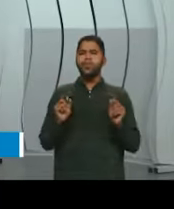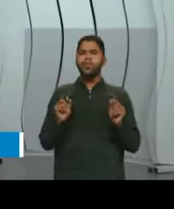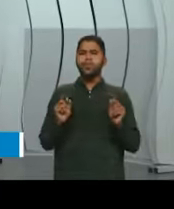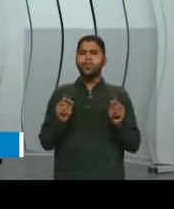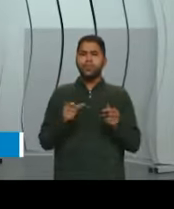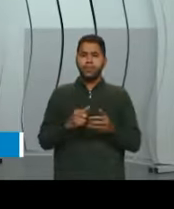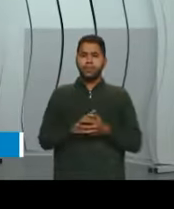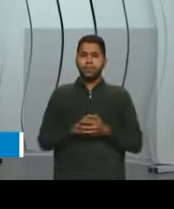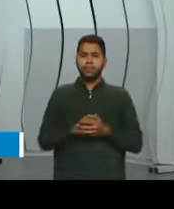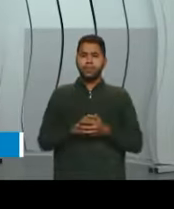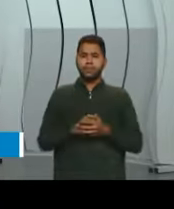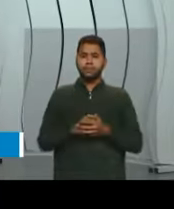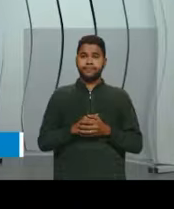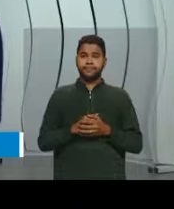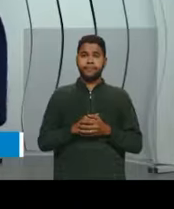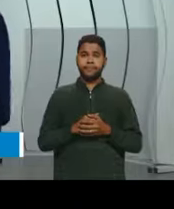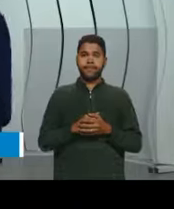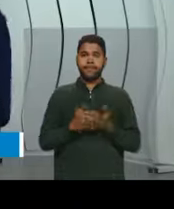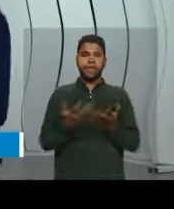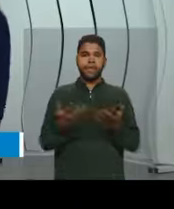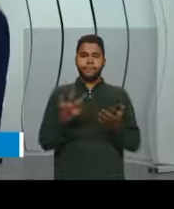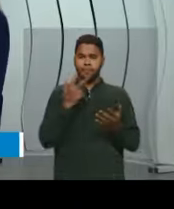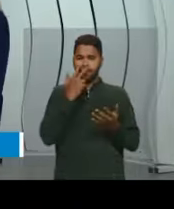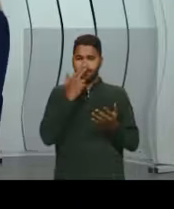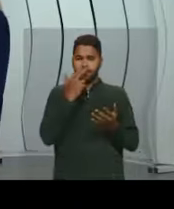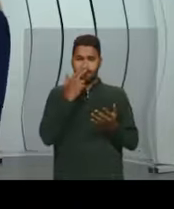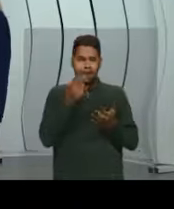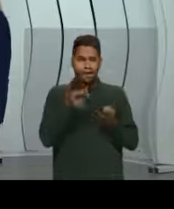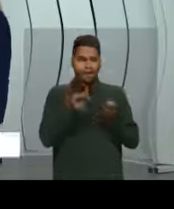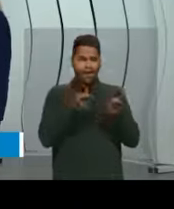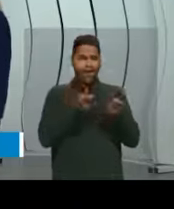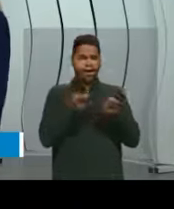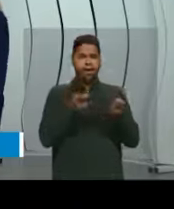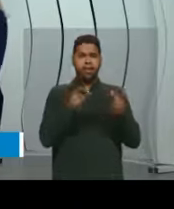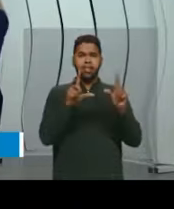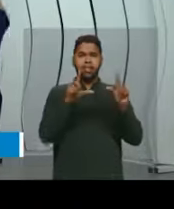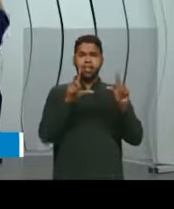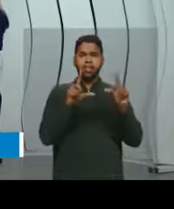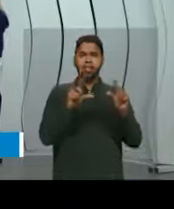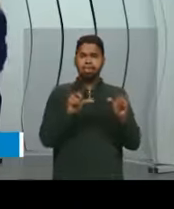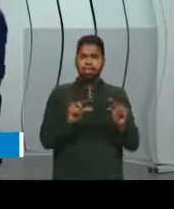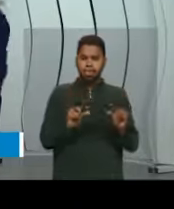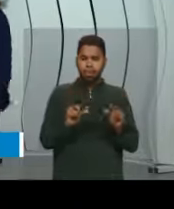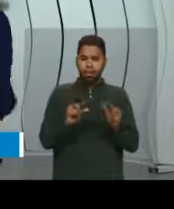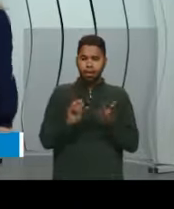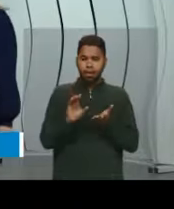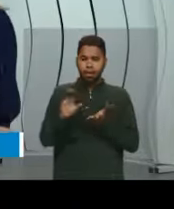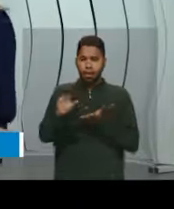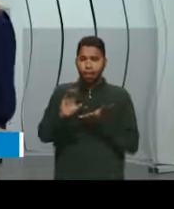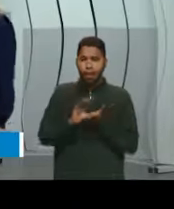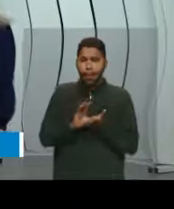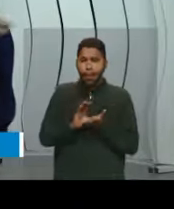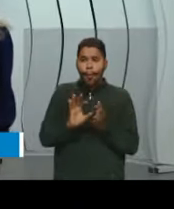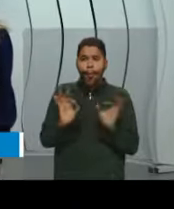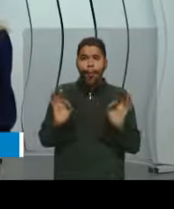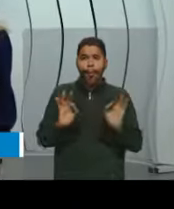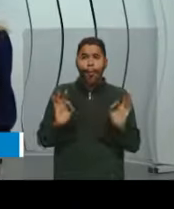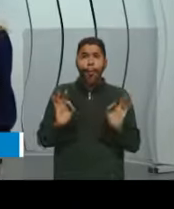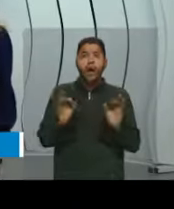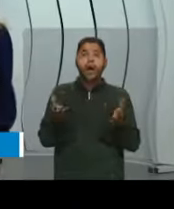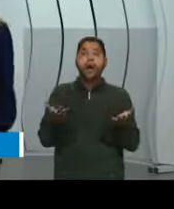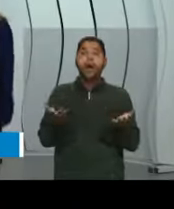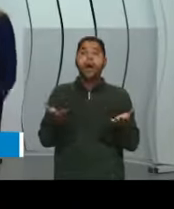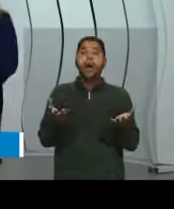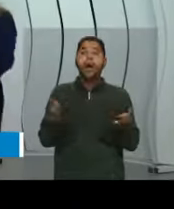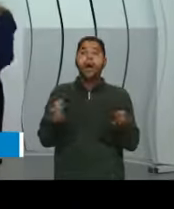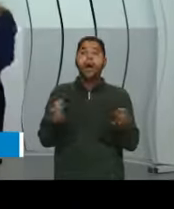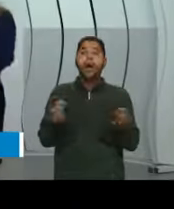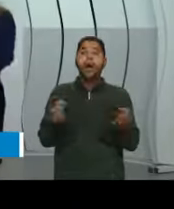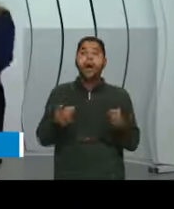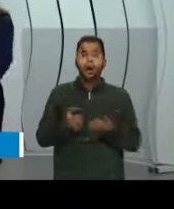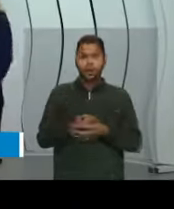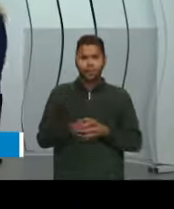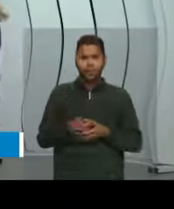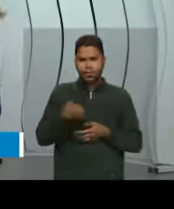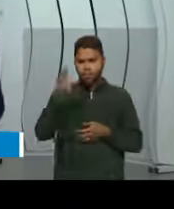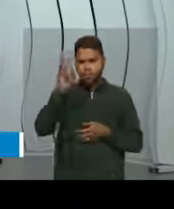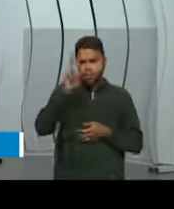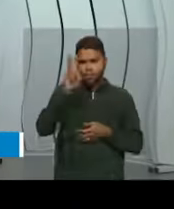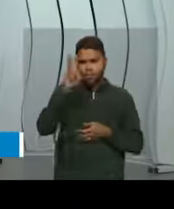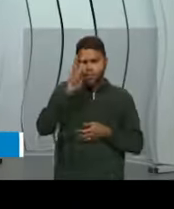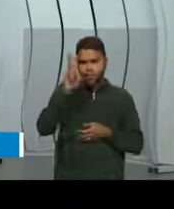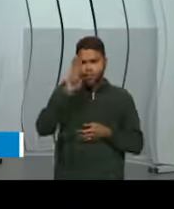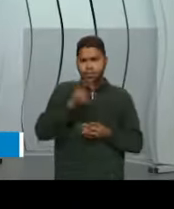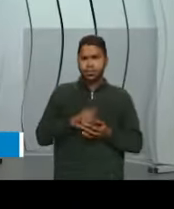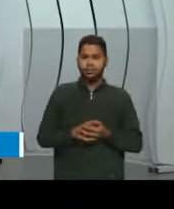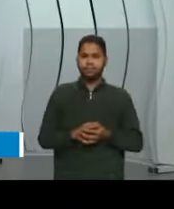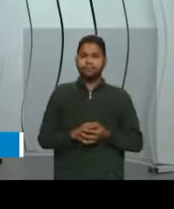só, a festa acabou, a economia empacou, o investidor fugiu. E agora, lembra?